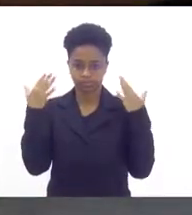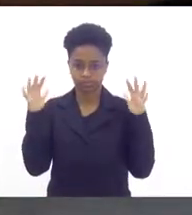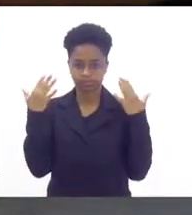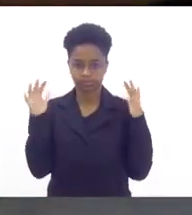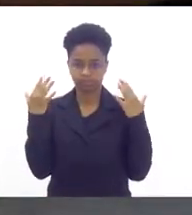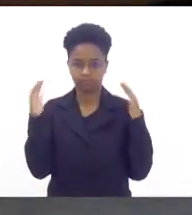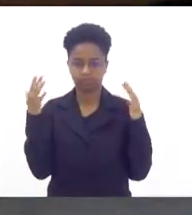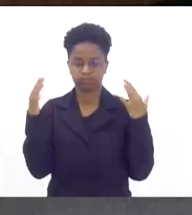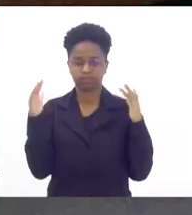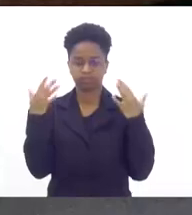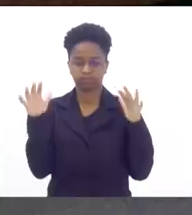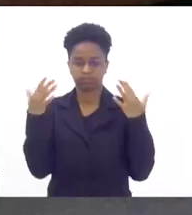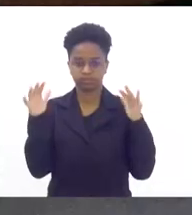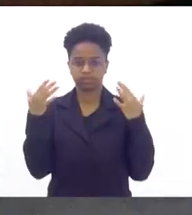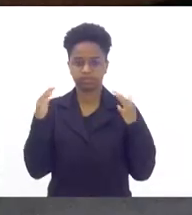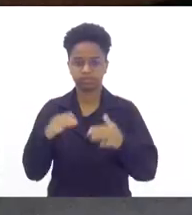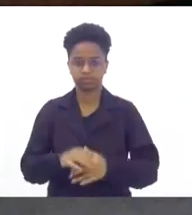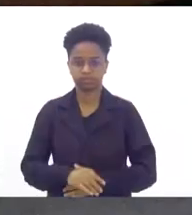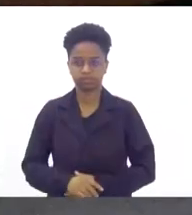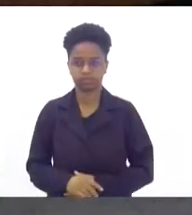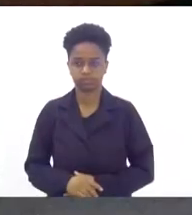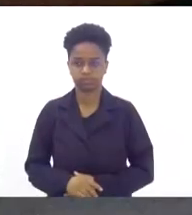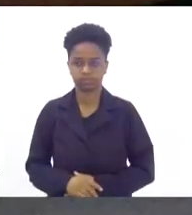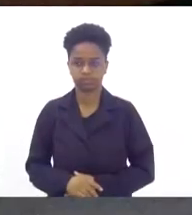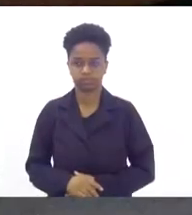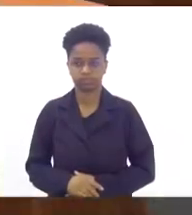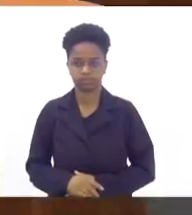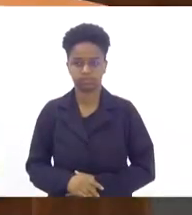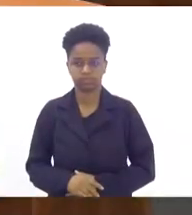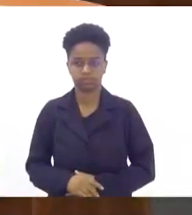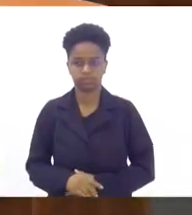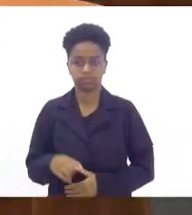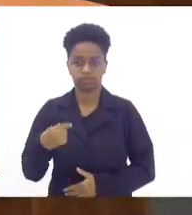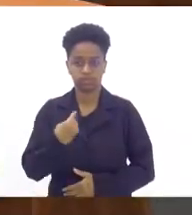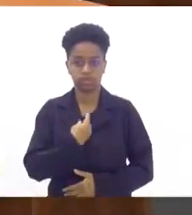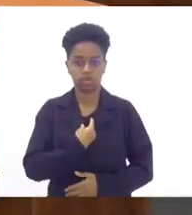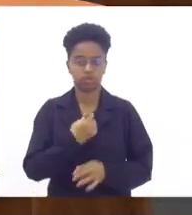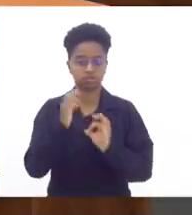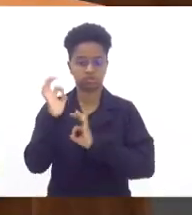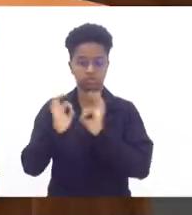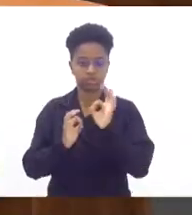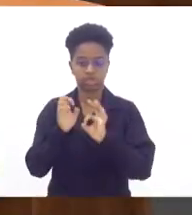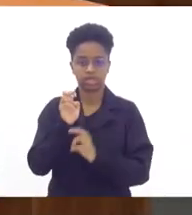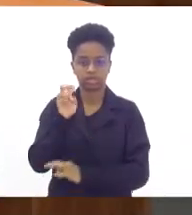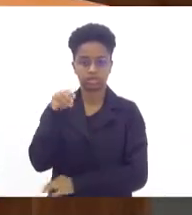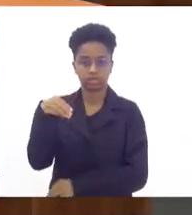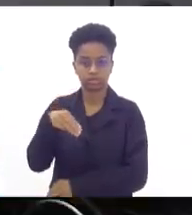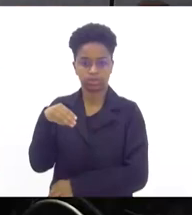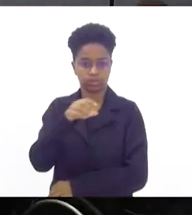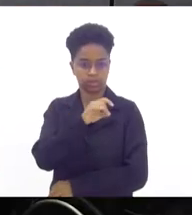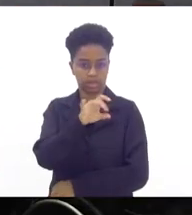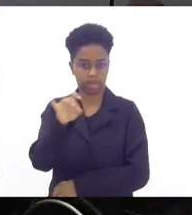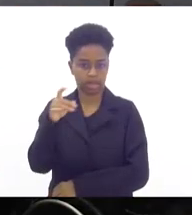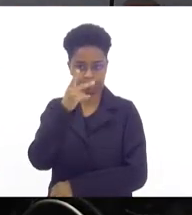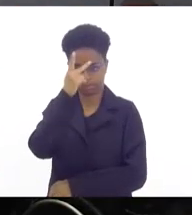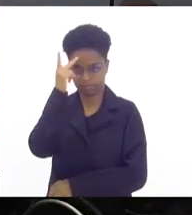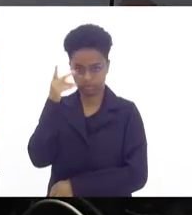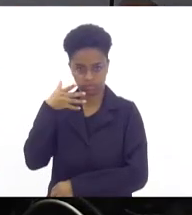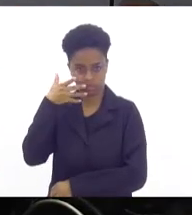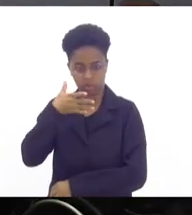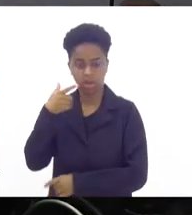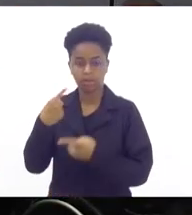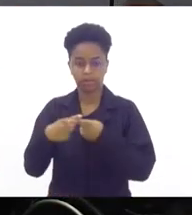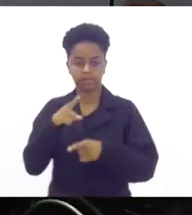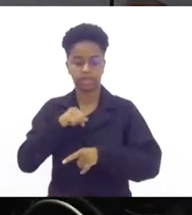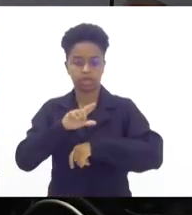Rodrigo Amorim melancia aqui cinco minutos para cada orador já que temos um